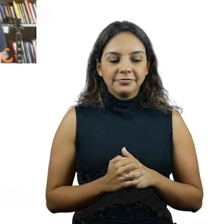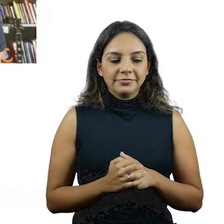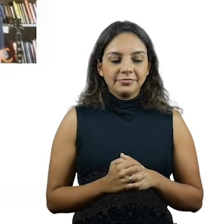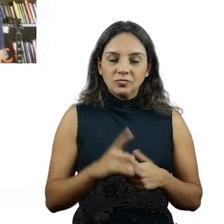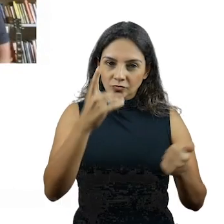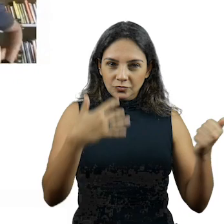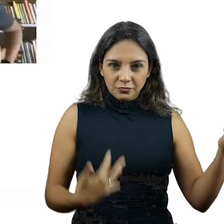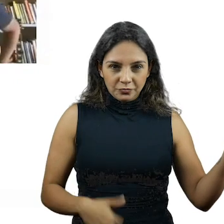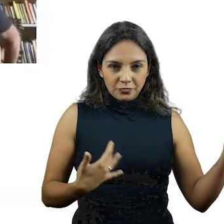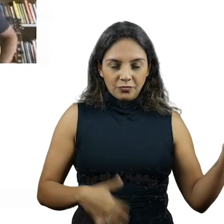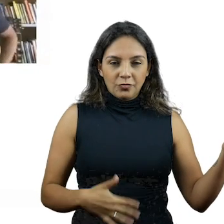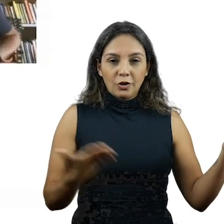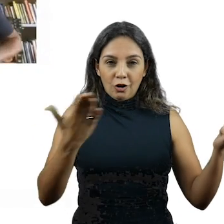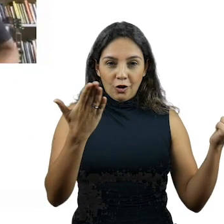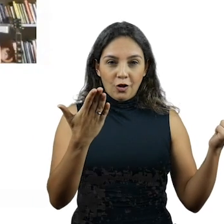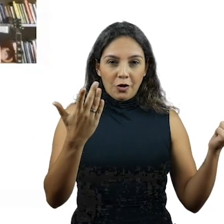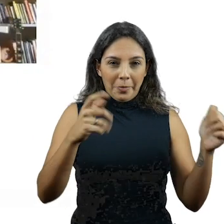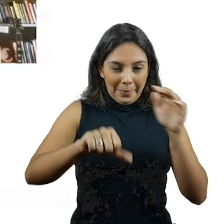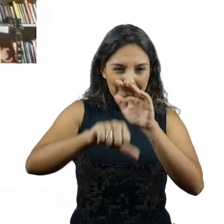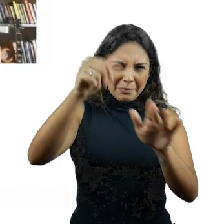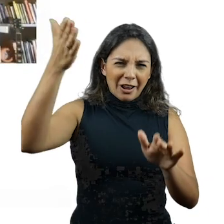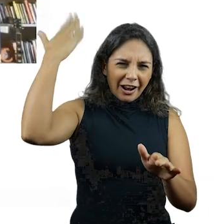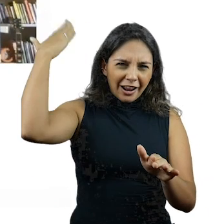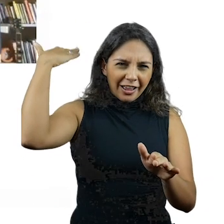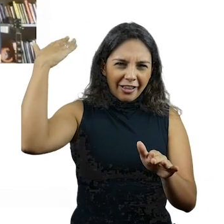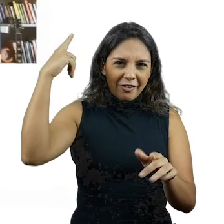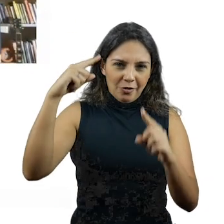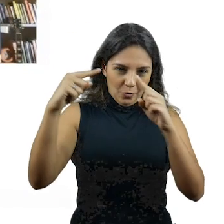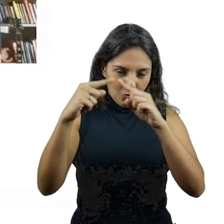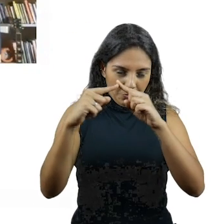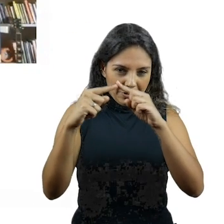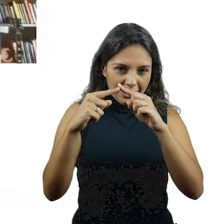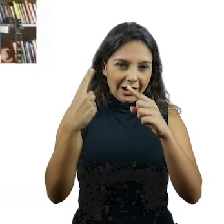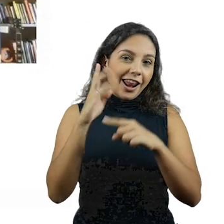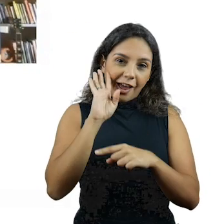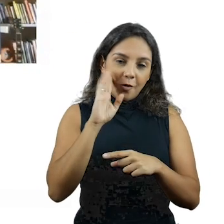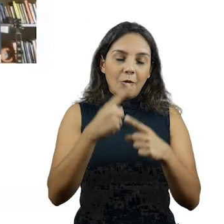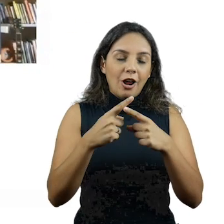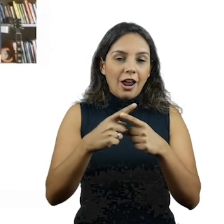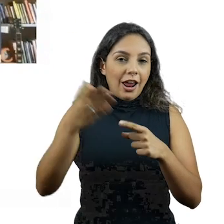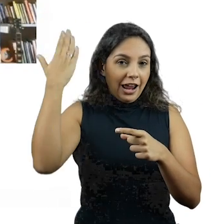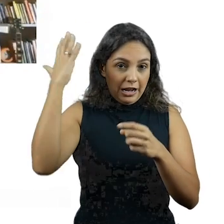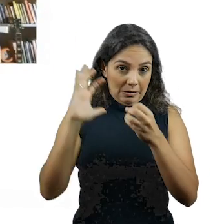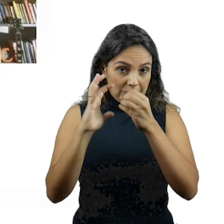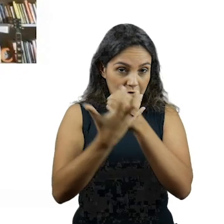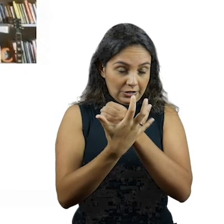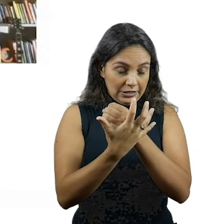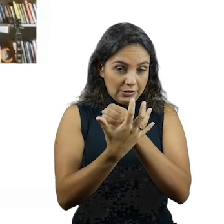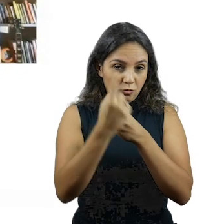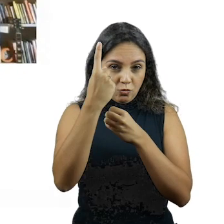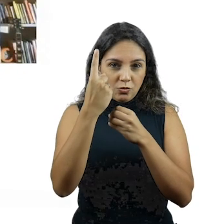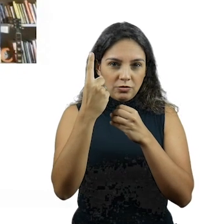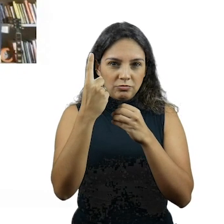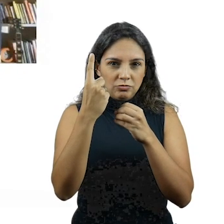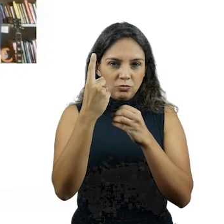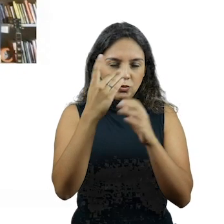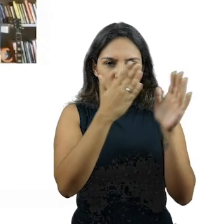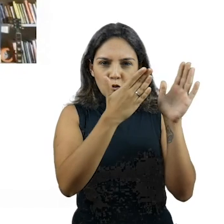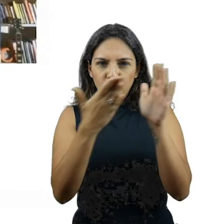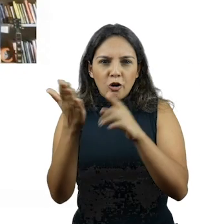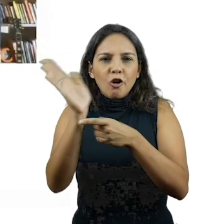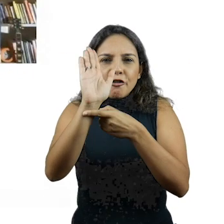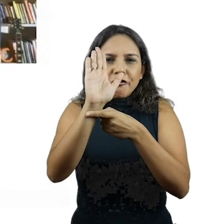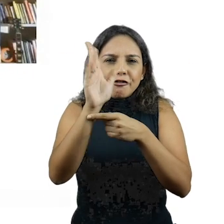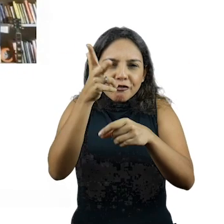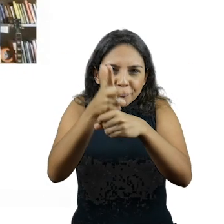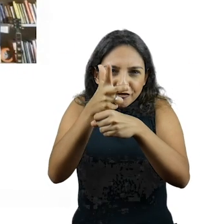Bom, vou tocar uma música que eu acho que é o nosso primeiro sucesso, mas que é legal porque no início da pandemia a gente lançou um clipe dessa